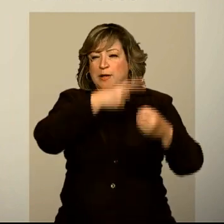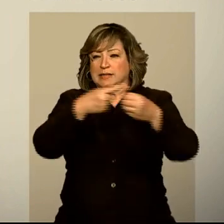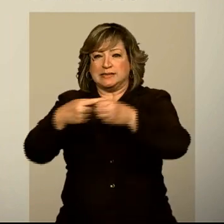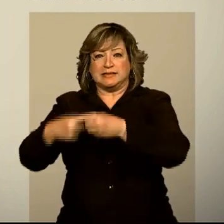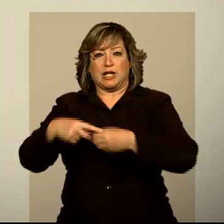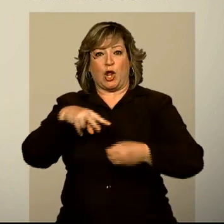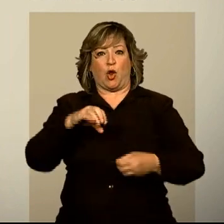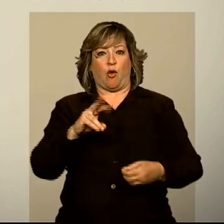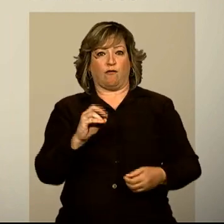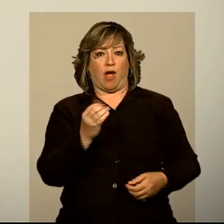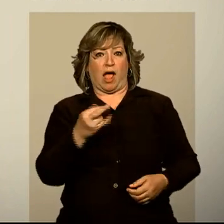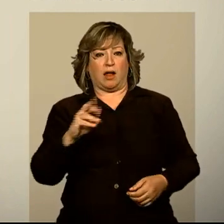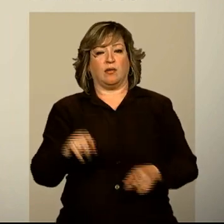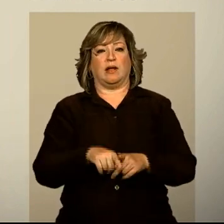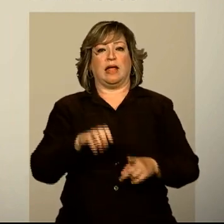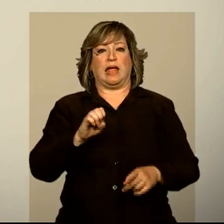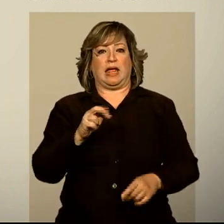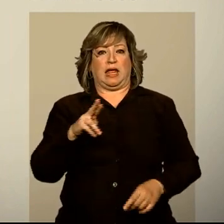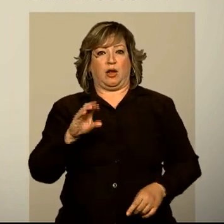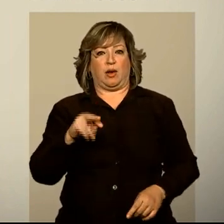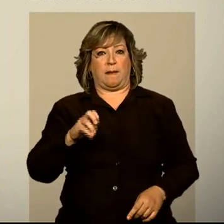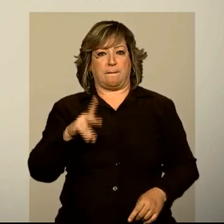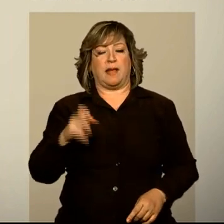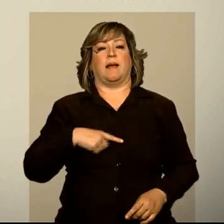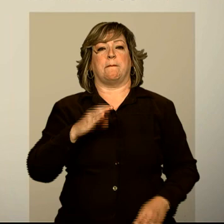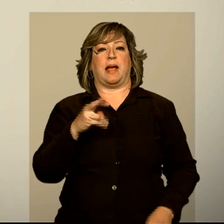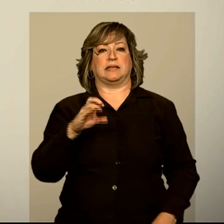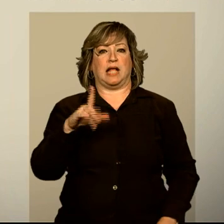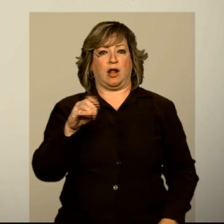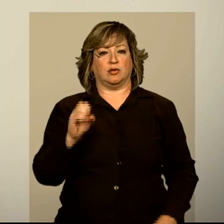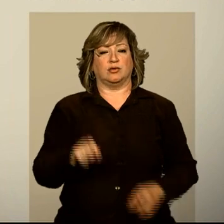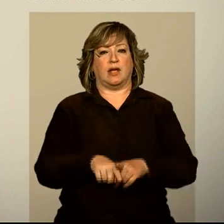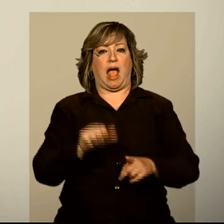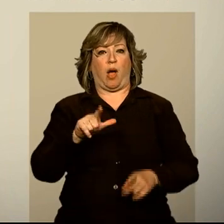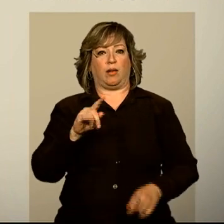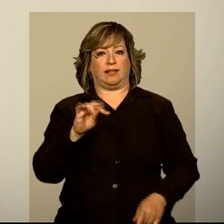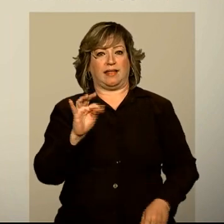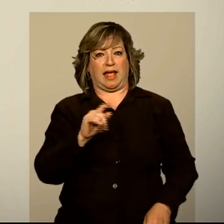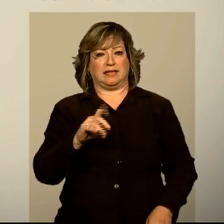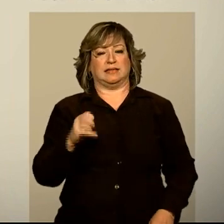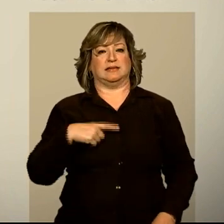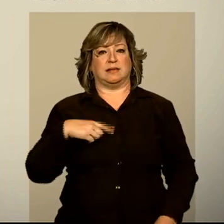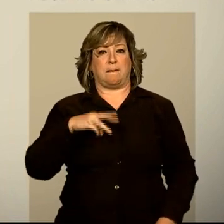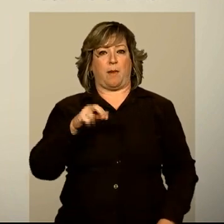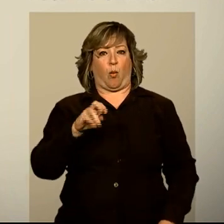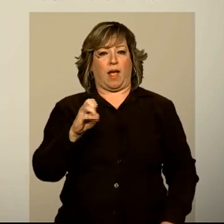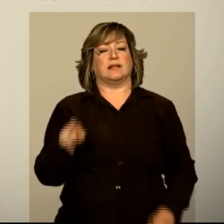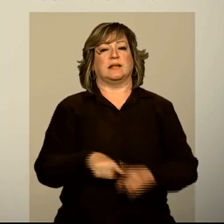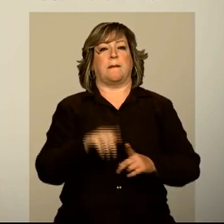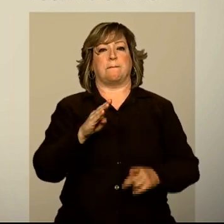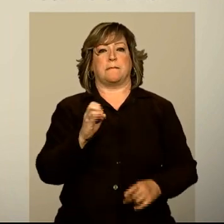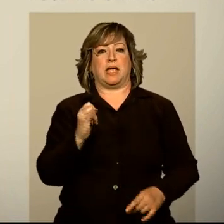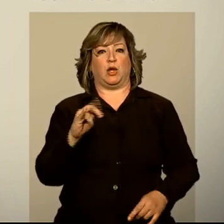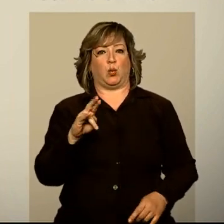de Novo Airão eirunepé Barcelos Autazes Maués e beruri